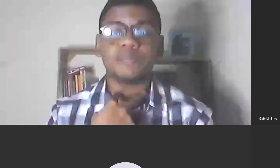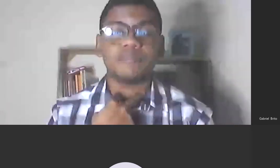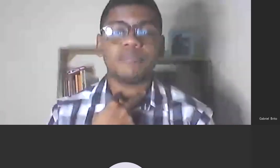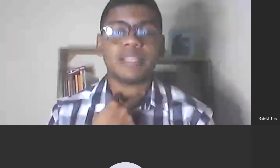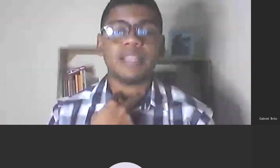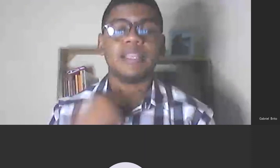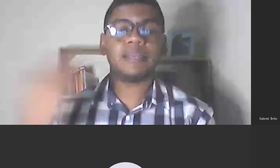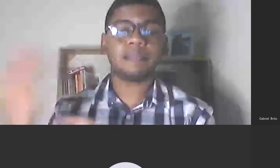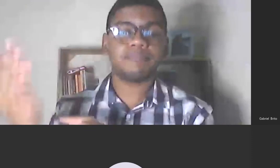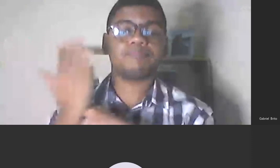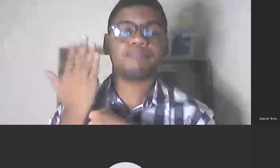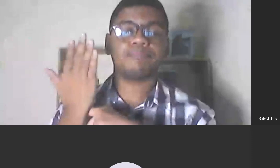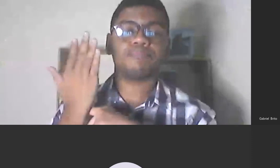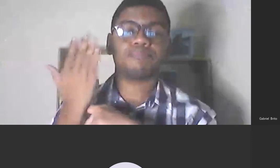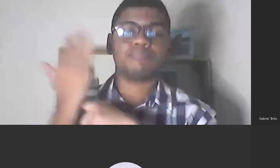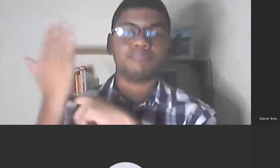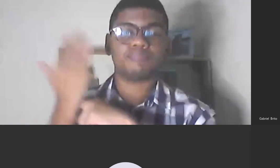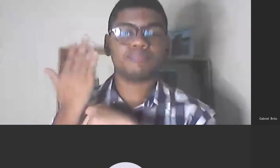não pôde me atender.